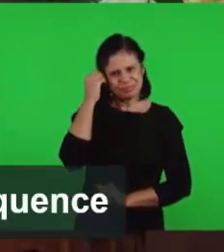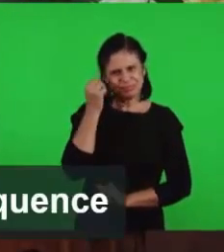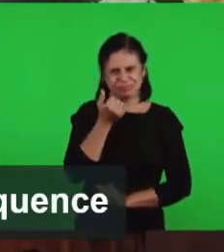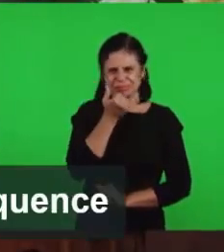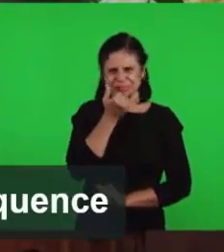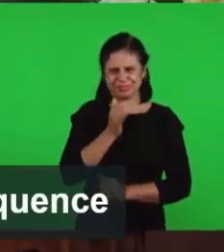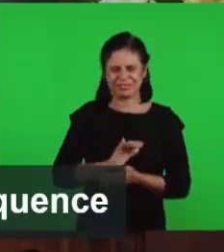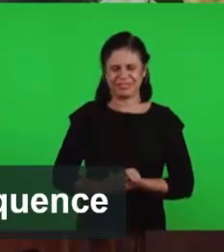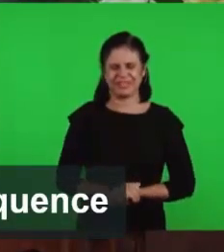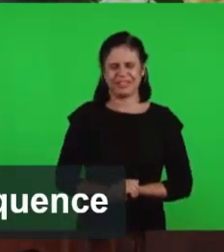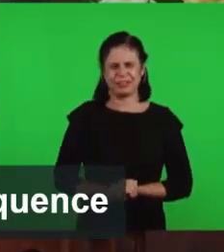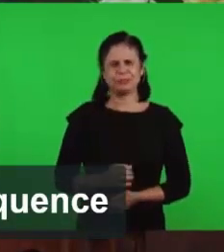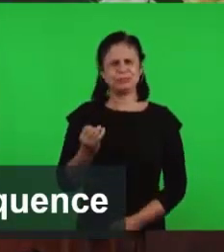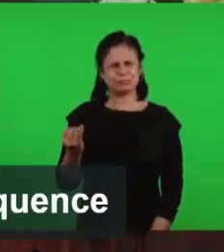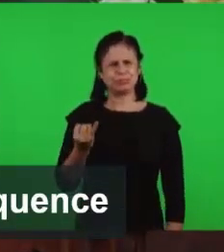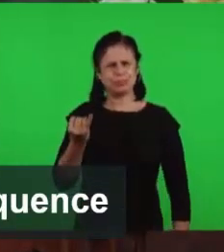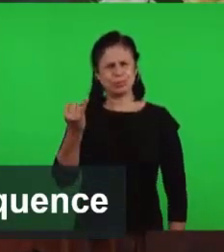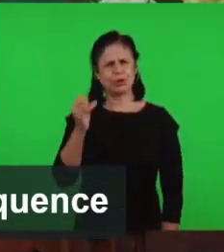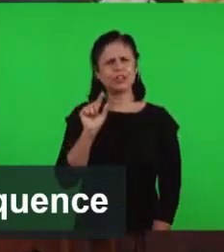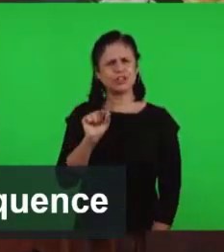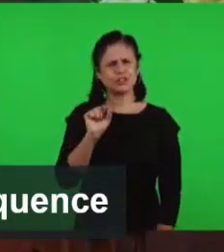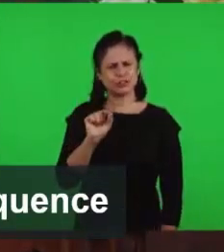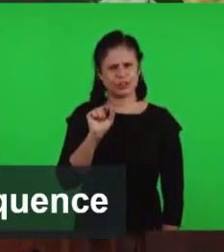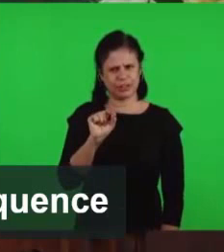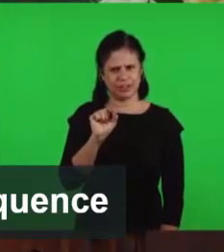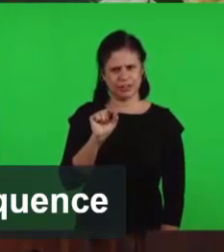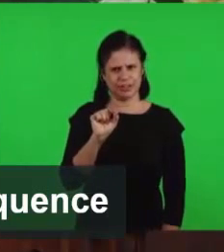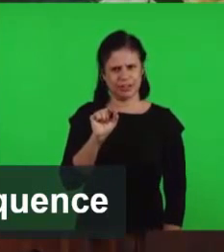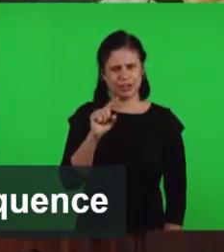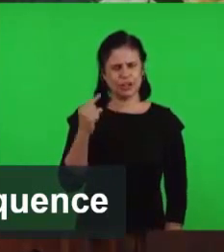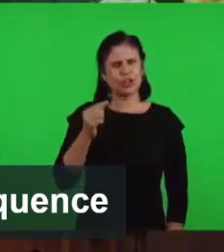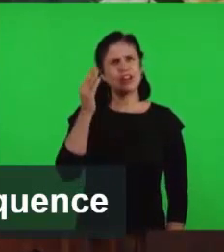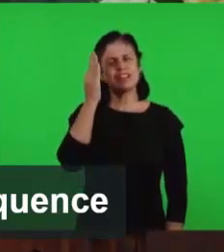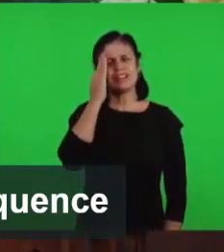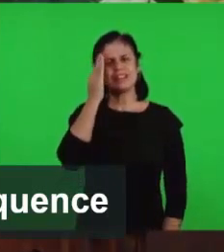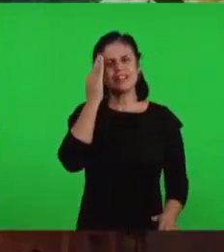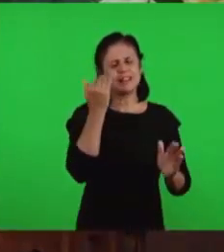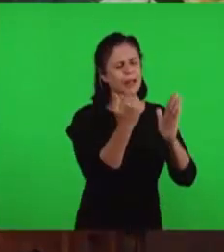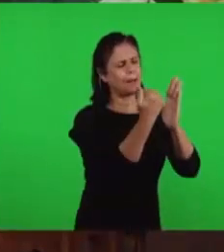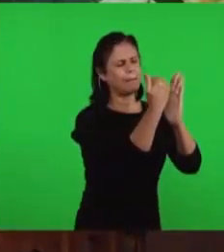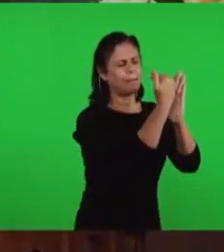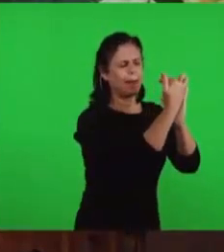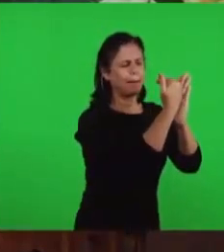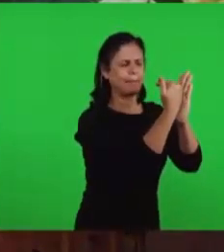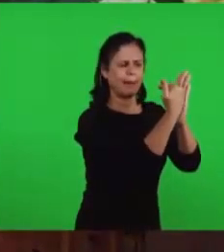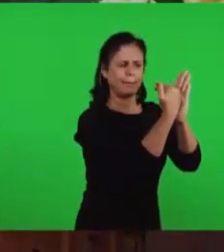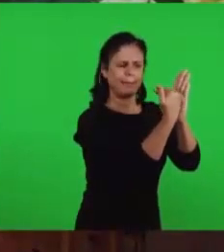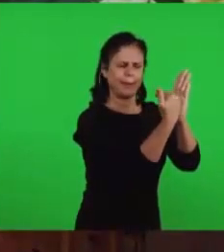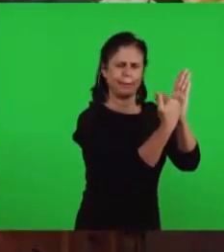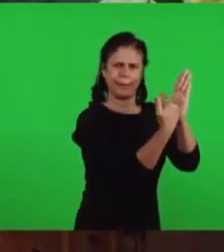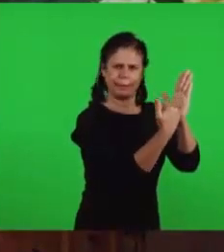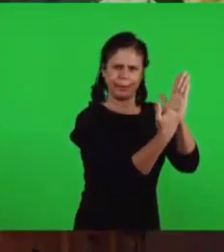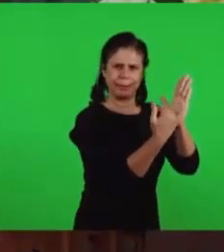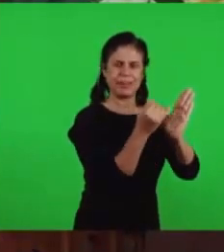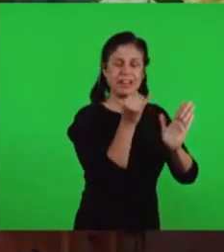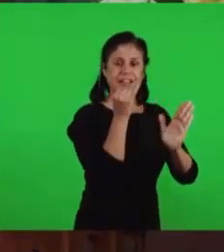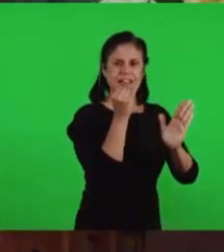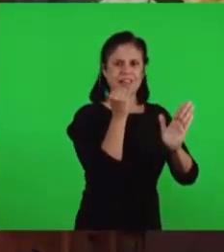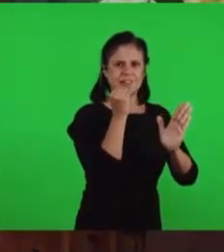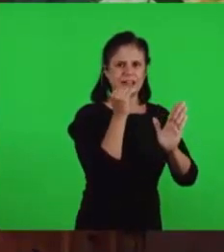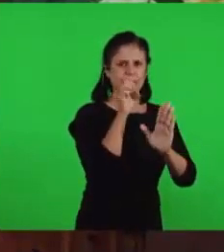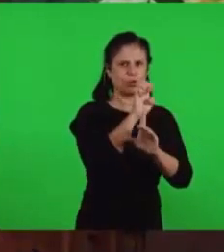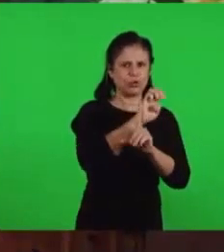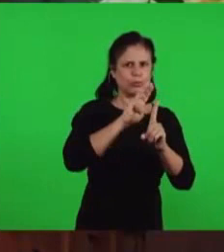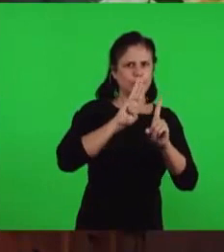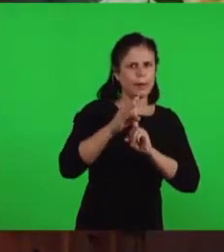é muito importante o entendimento da sequência que se faz que se dá nos